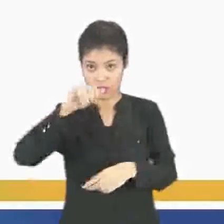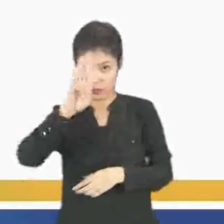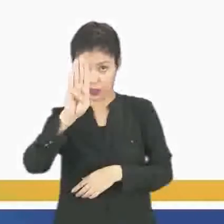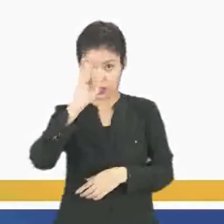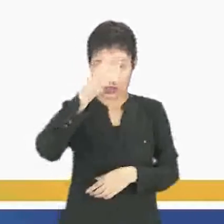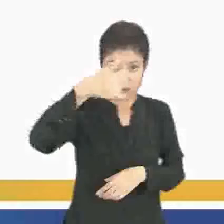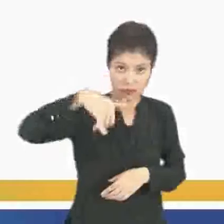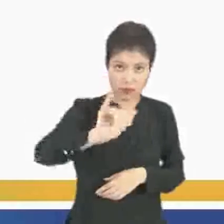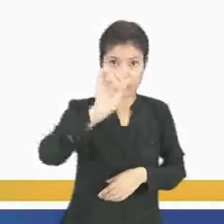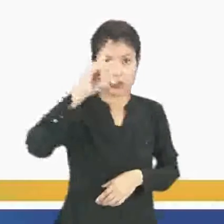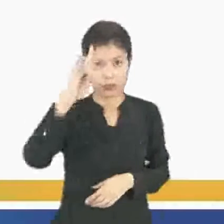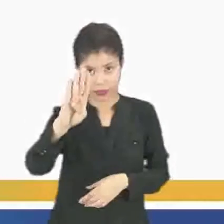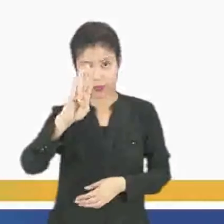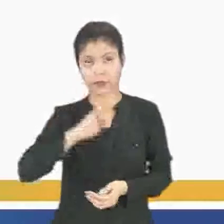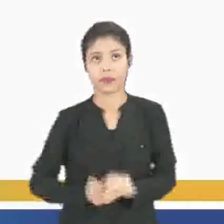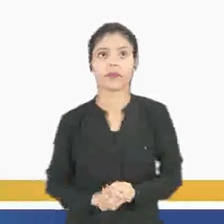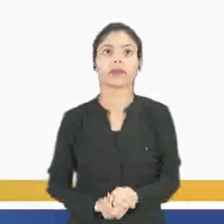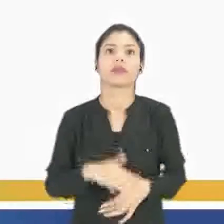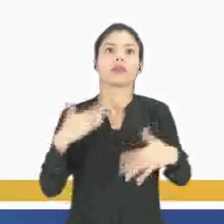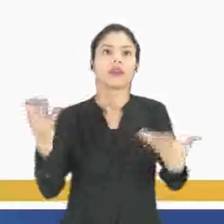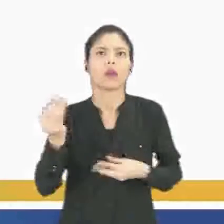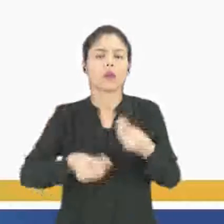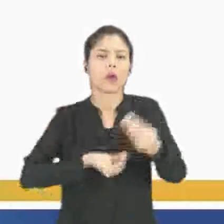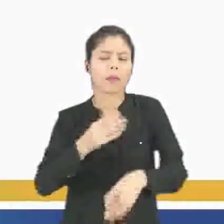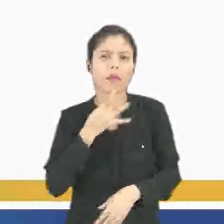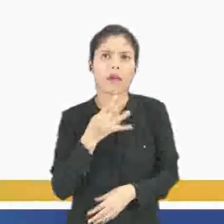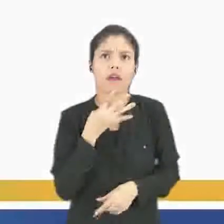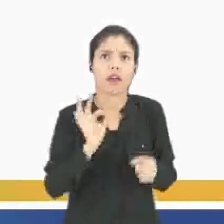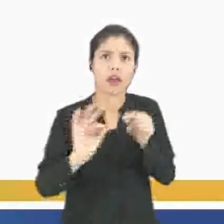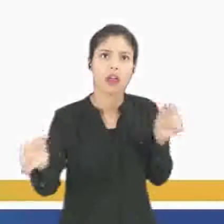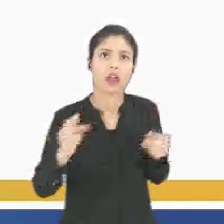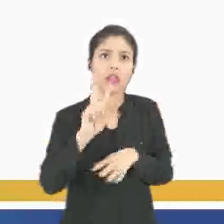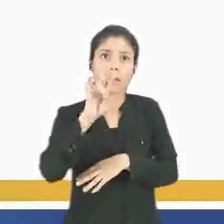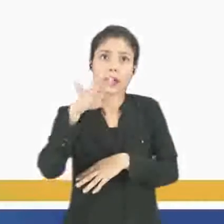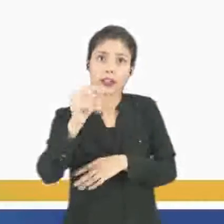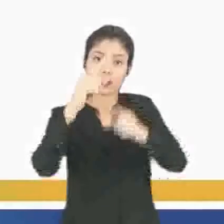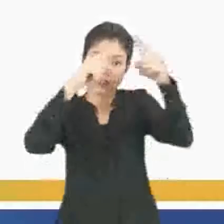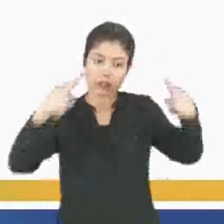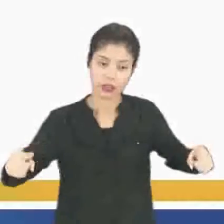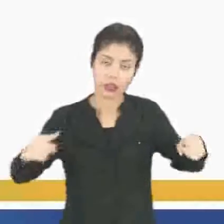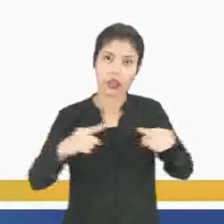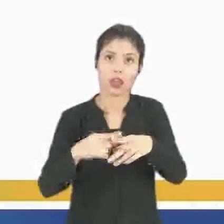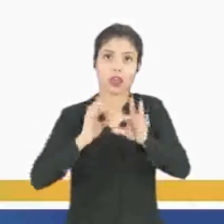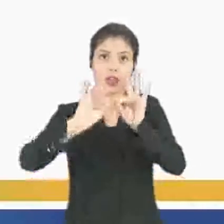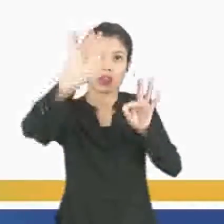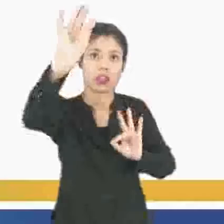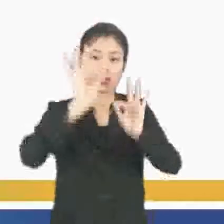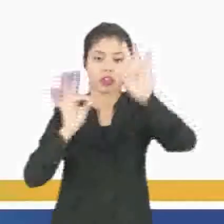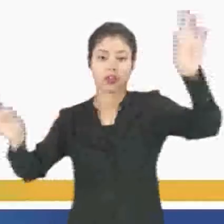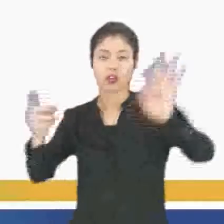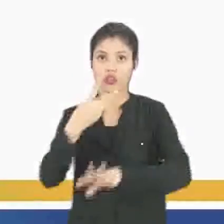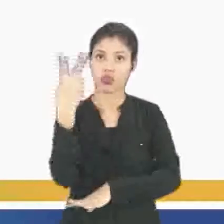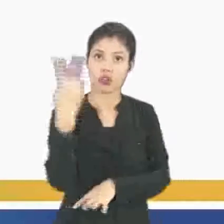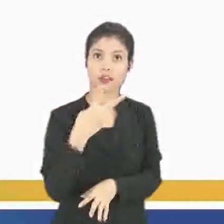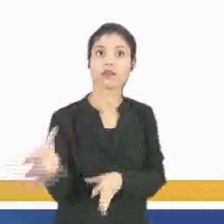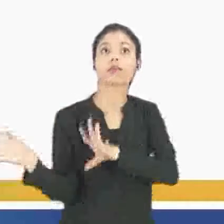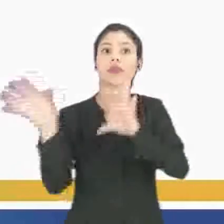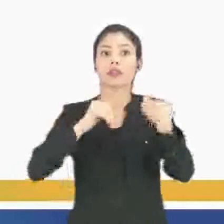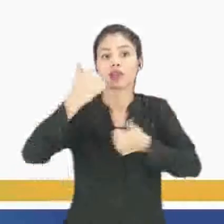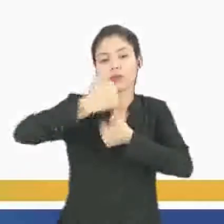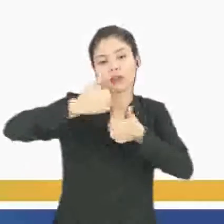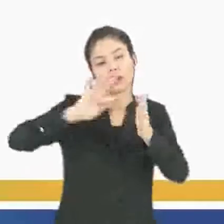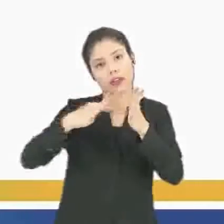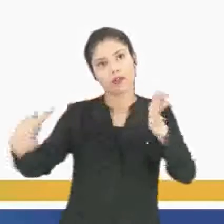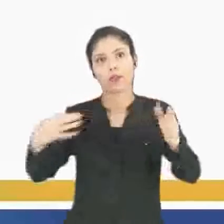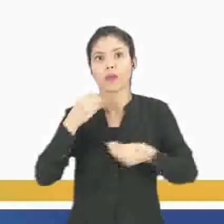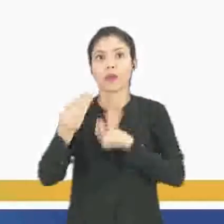nem o YB. Ok? Como conhecemos as coordenadas do baricentro do triângulo e as coordenadas de dois vértices, vamos jogar isso na